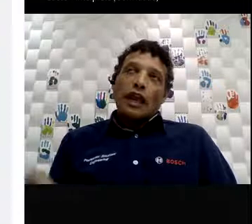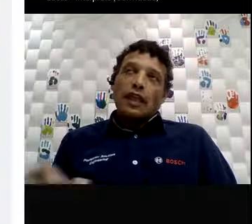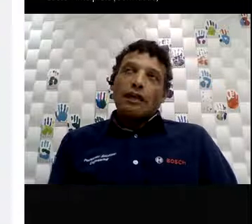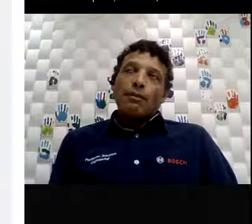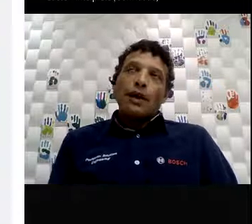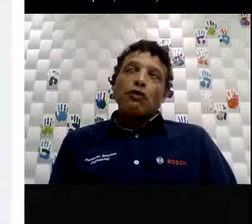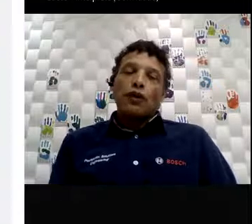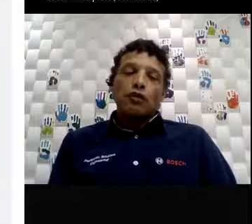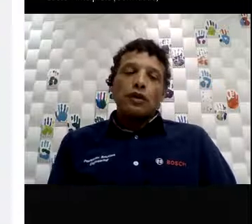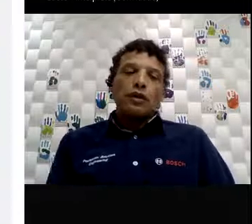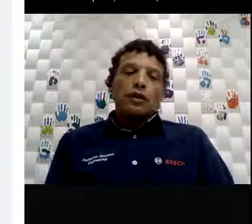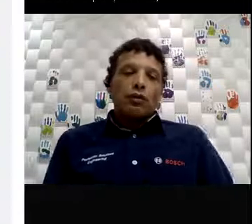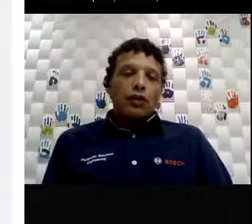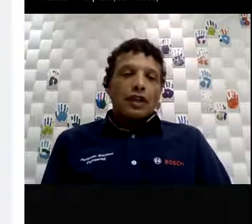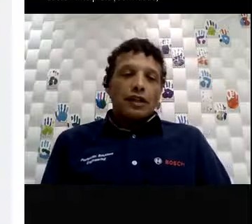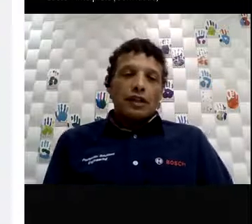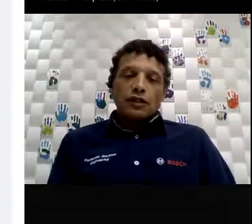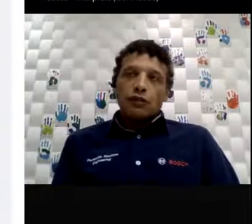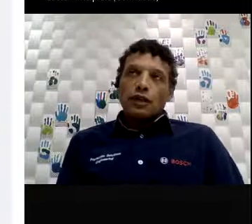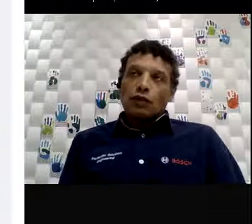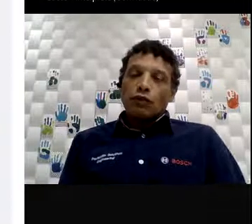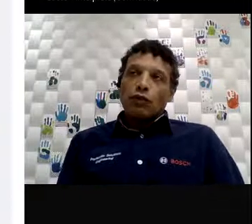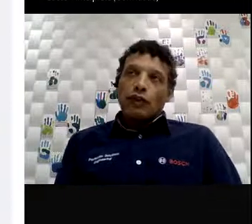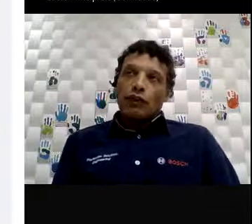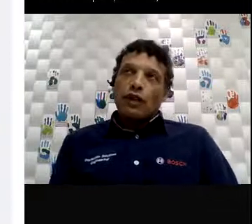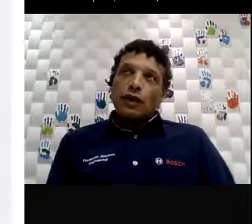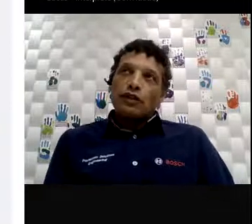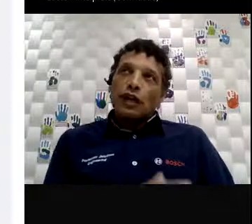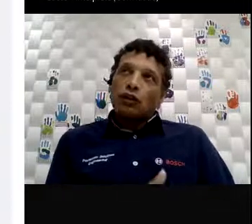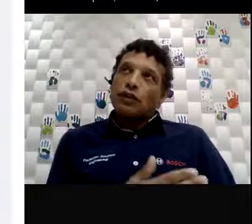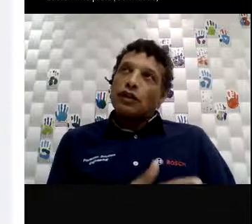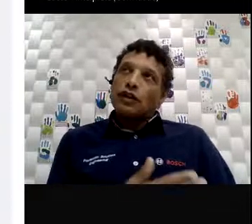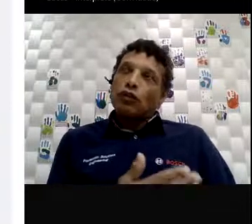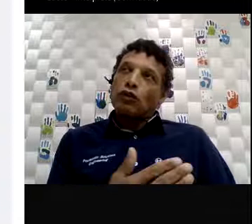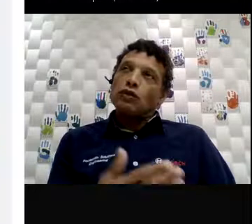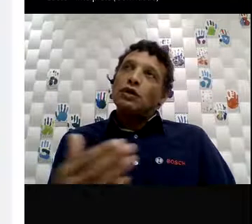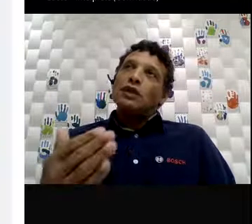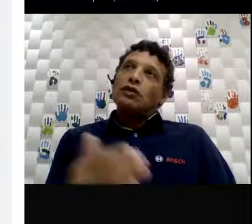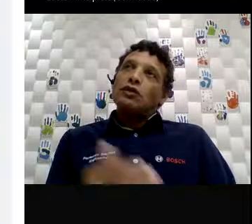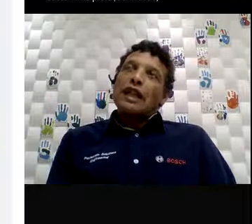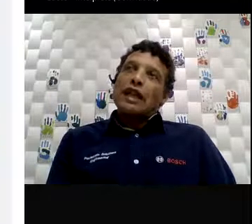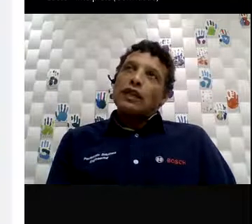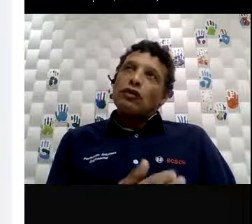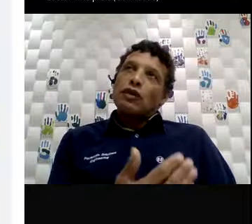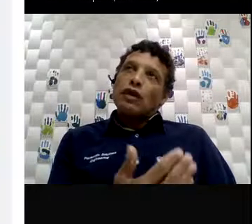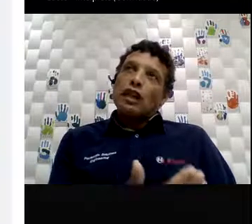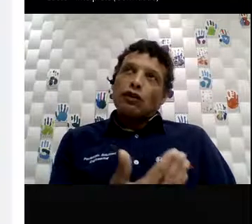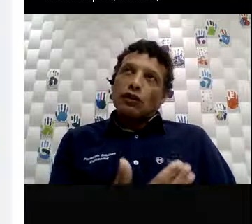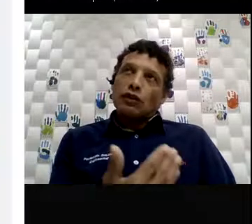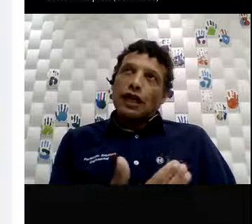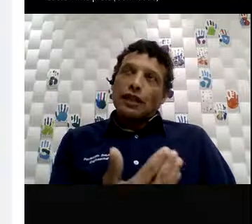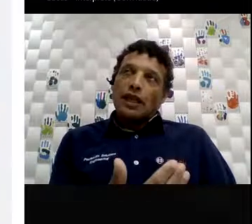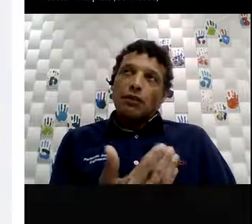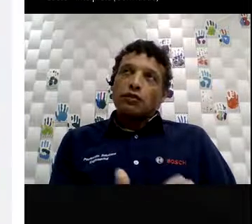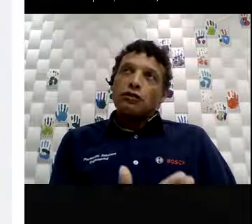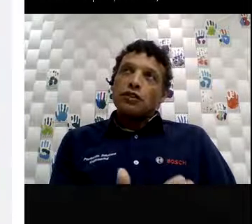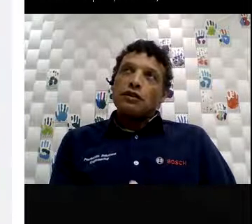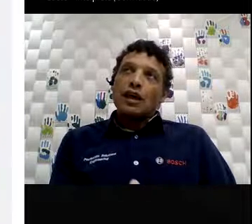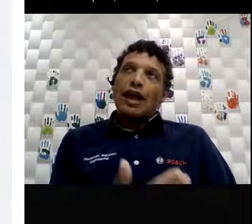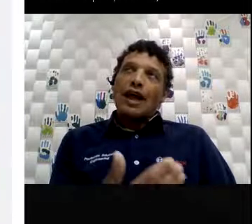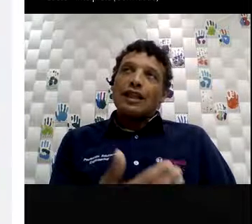fiquei na linha de manufatura por 3 anos, num processo de aprendizado. Eu passei em toda a linha, desde o início da